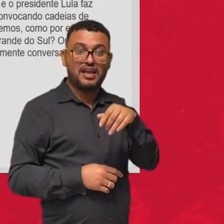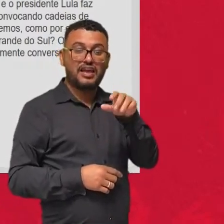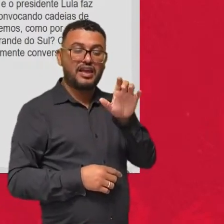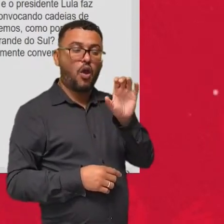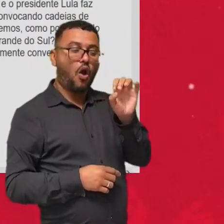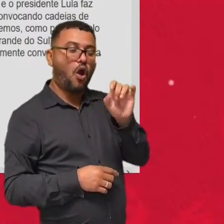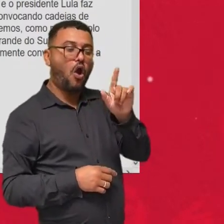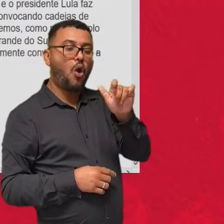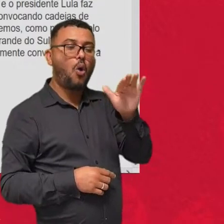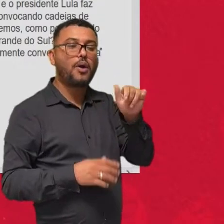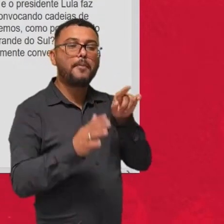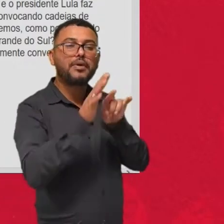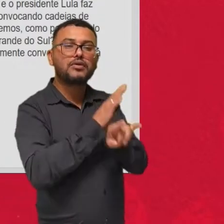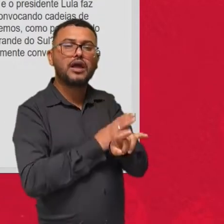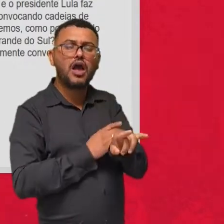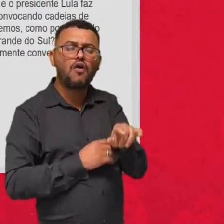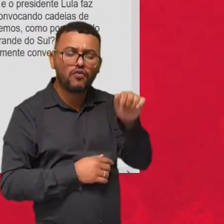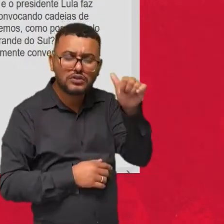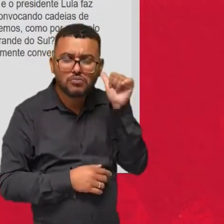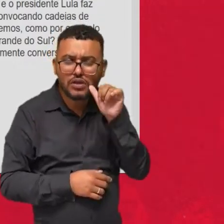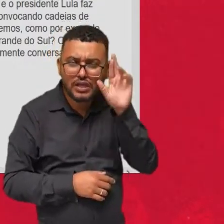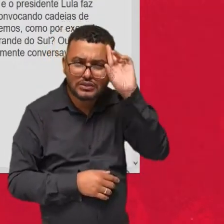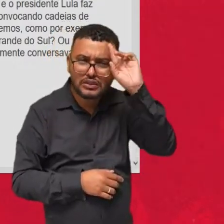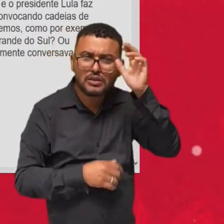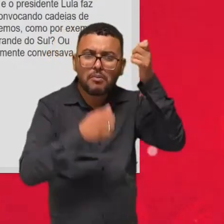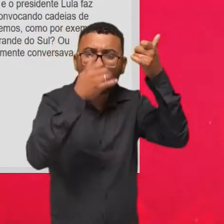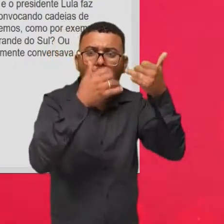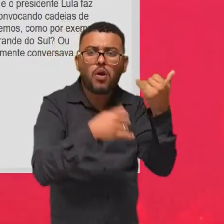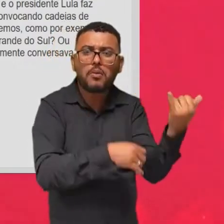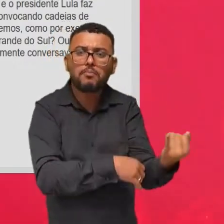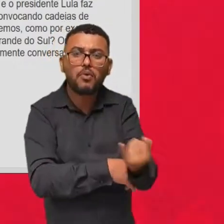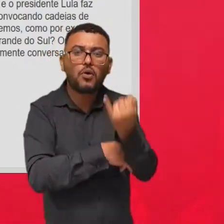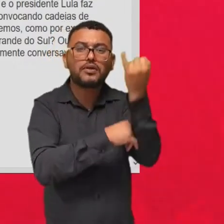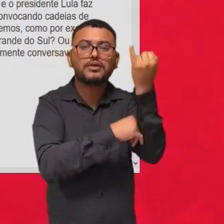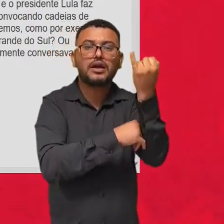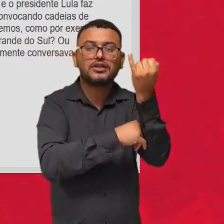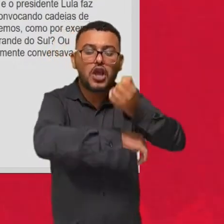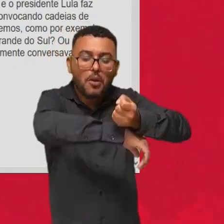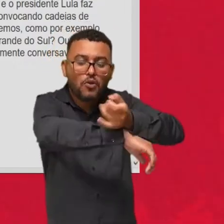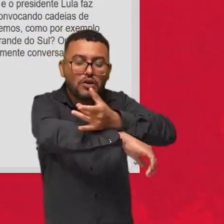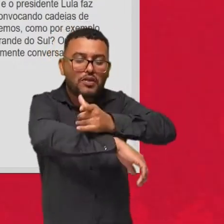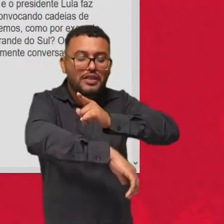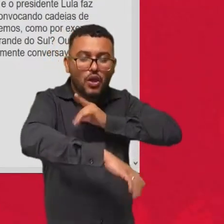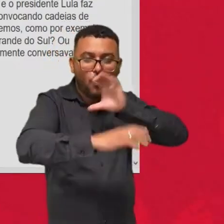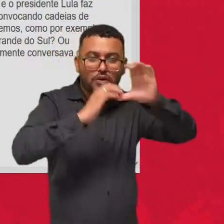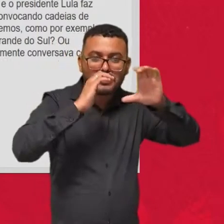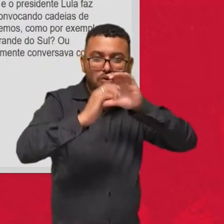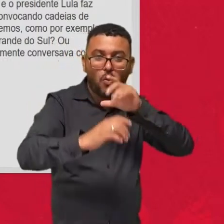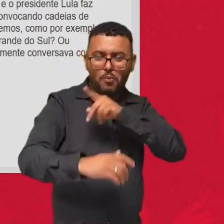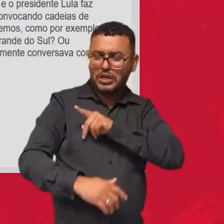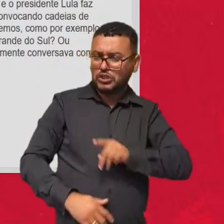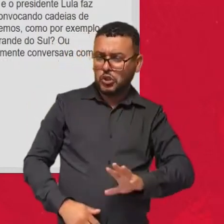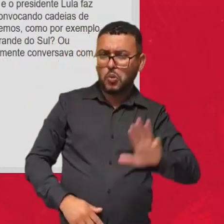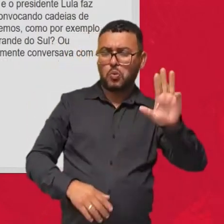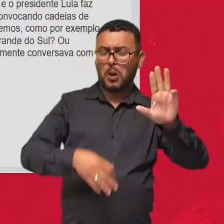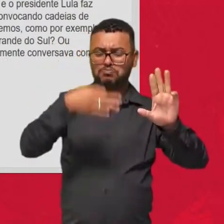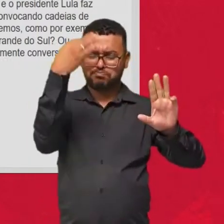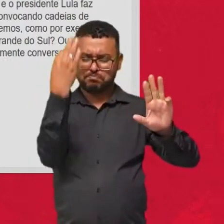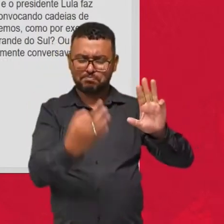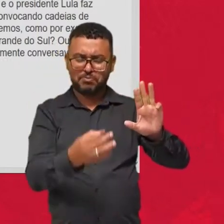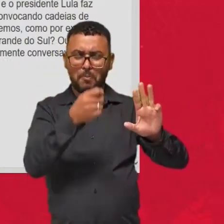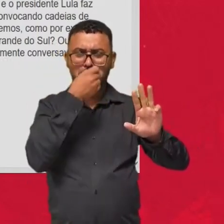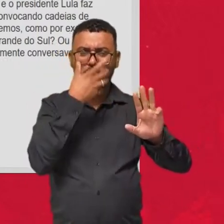senhora citou a importância de emocionar para comunicar, e o presidente Lula faz isso muito bem. Não acha que ele deveria usar esse